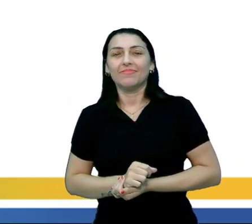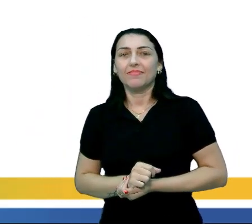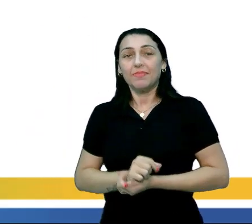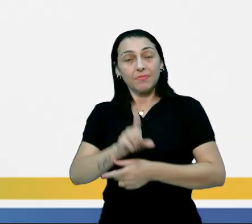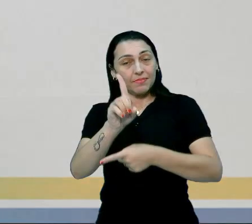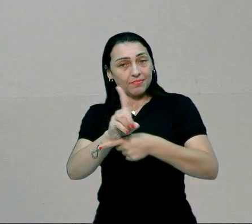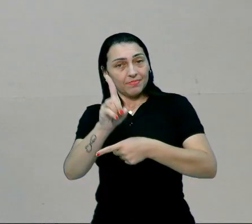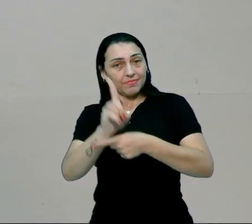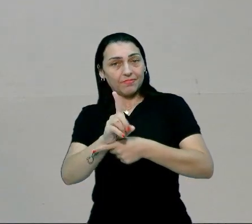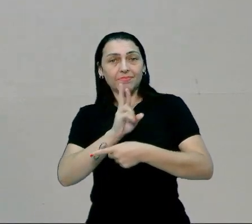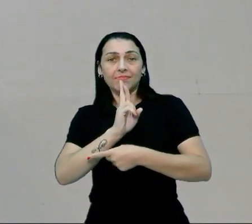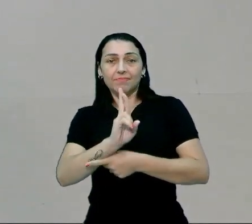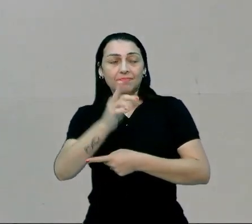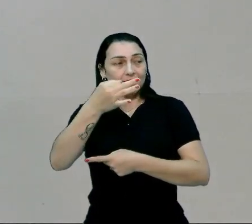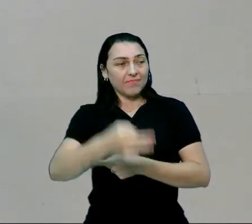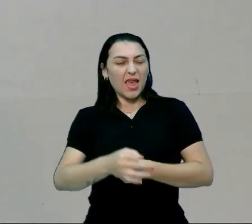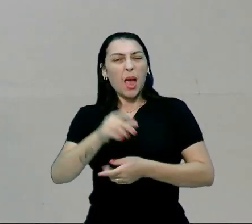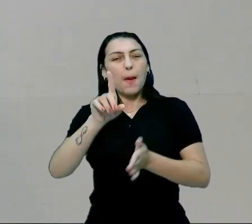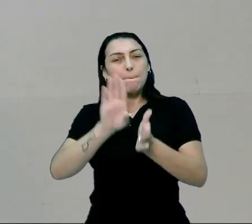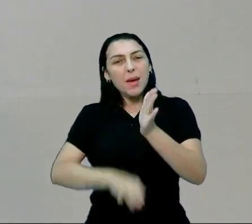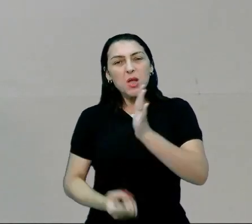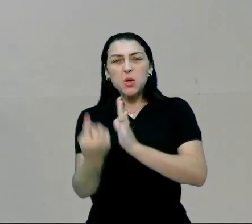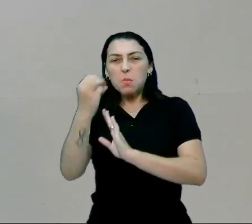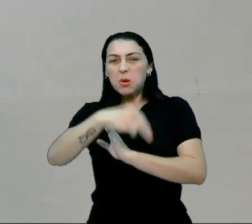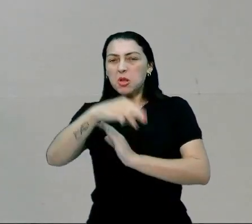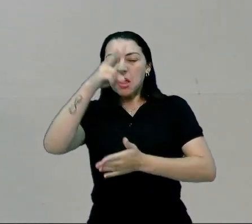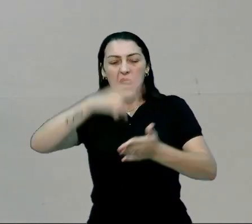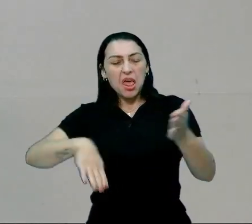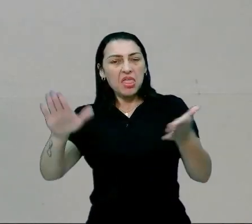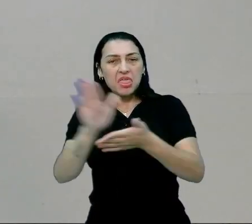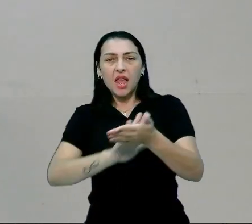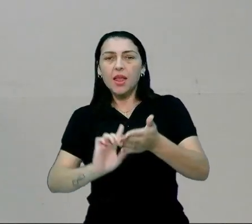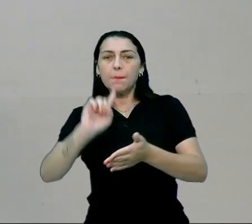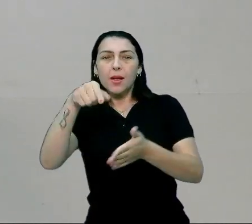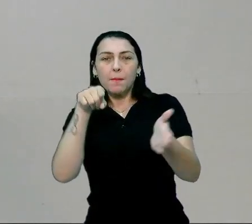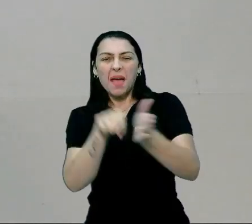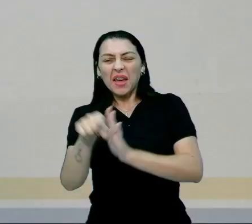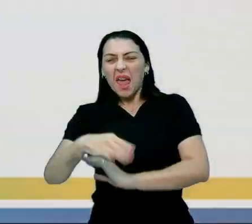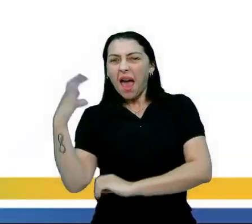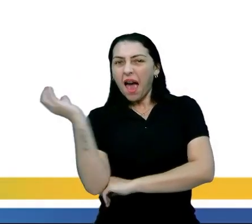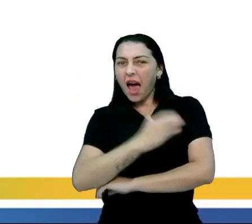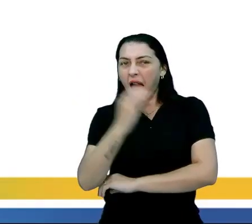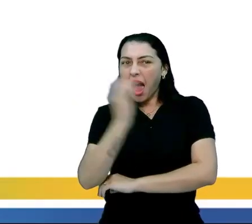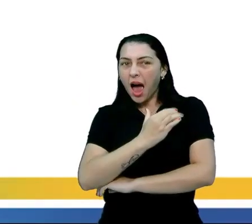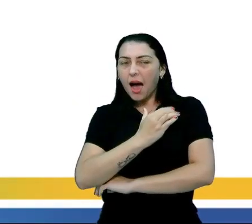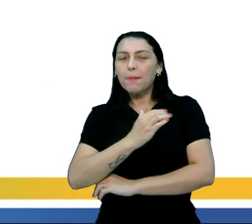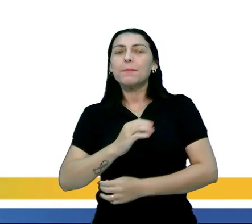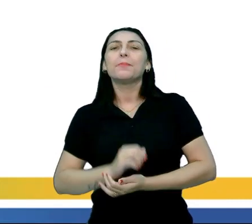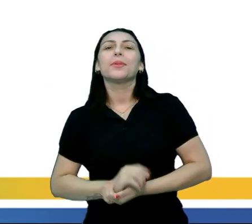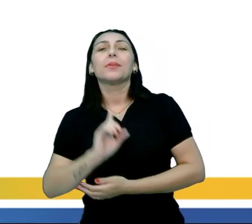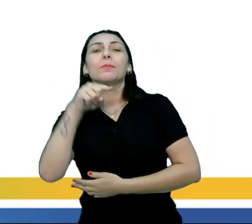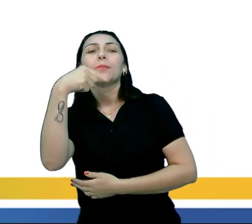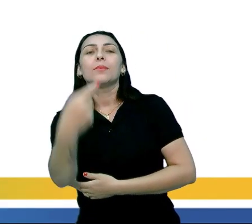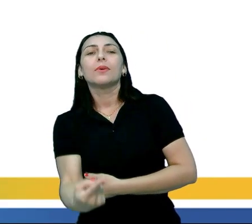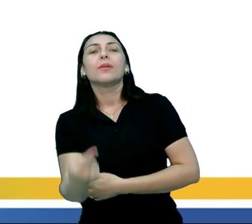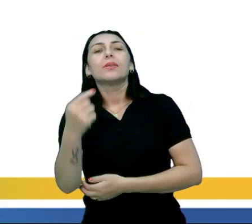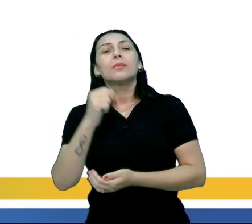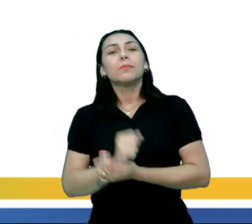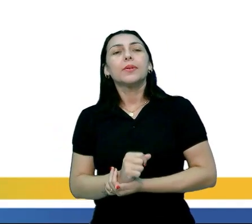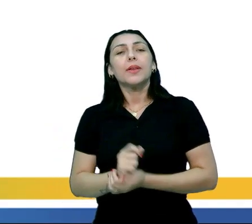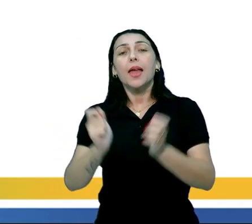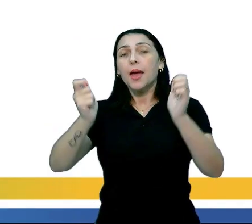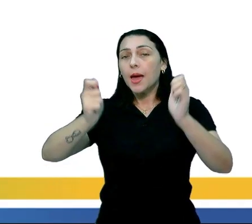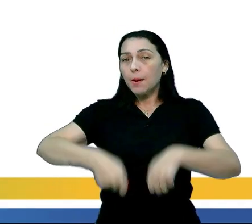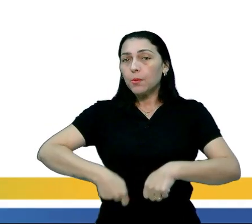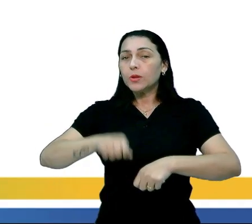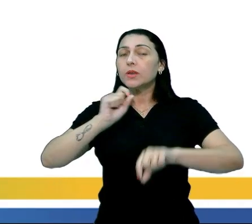tem a alternativa D. Em menos de um minuto, sem ler o comando, a gente já vai para a próxima, porque aqui é tiro, porrada e bomba. E a próxima, mesmo direcionamento.